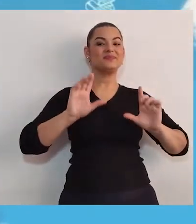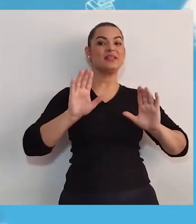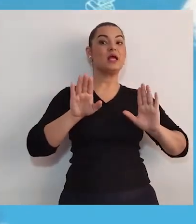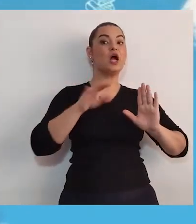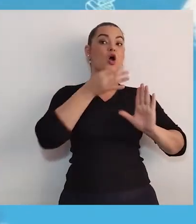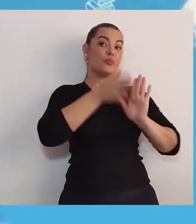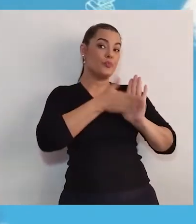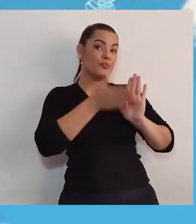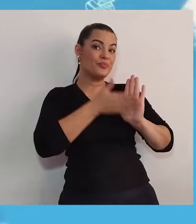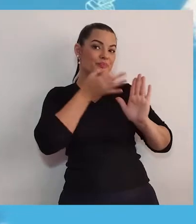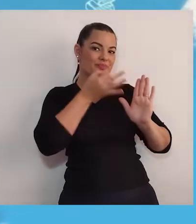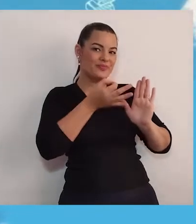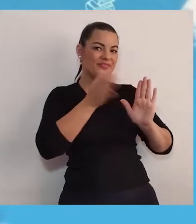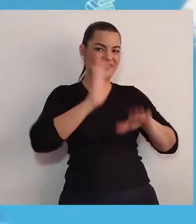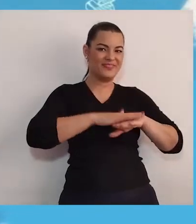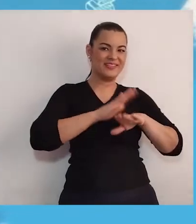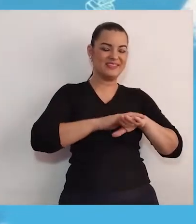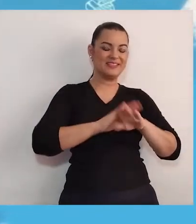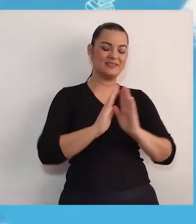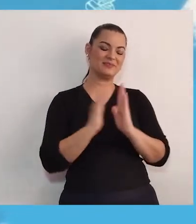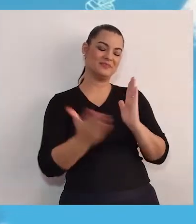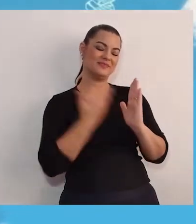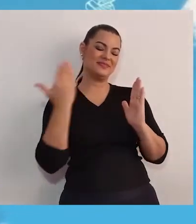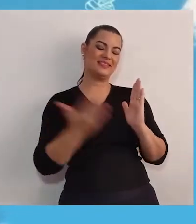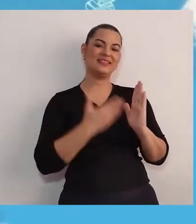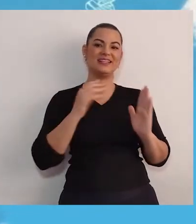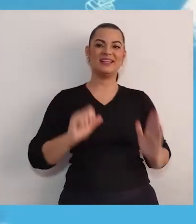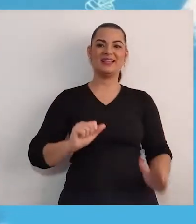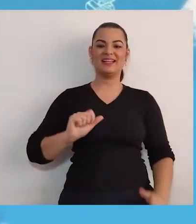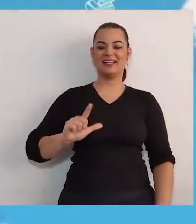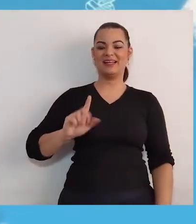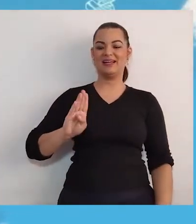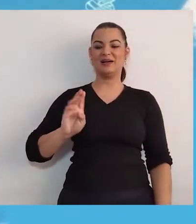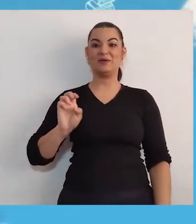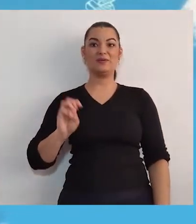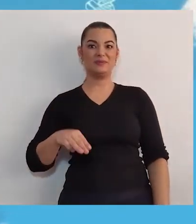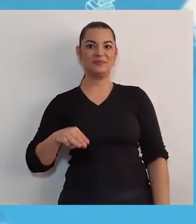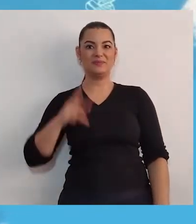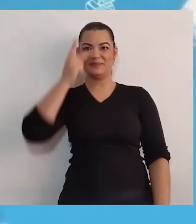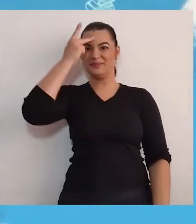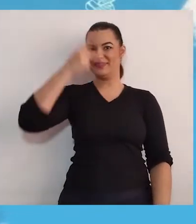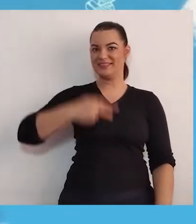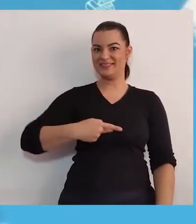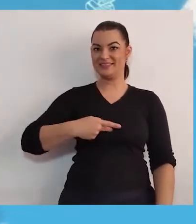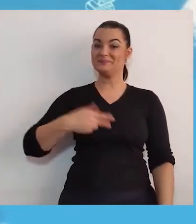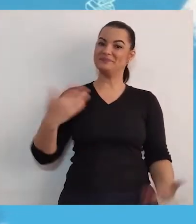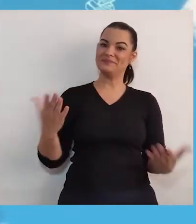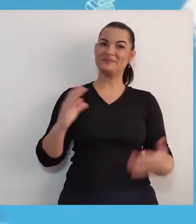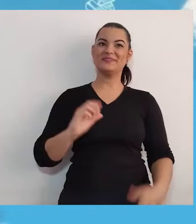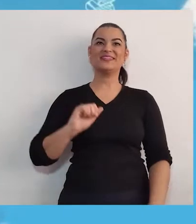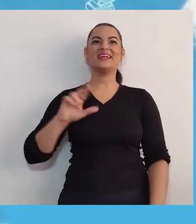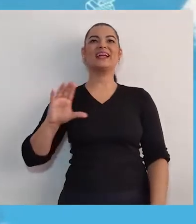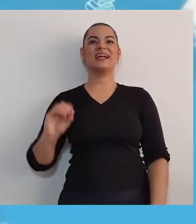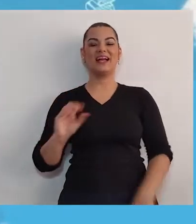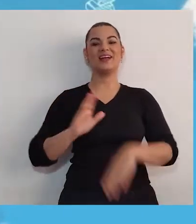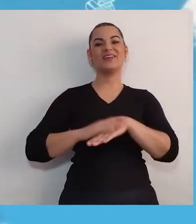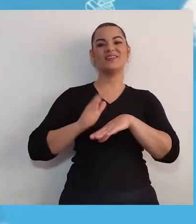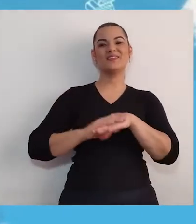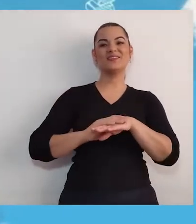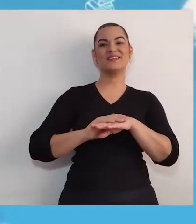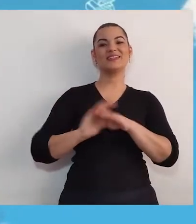da construção de um álbum pessoal? Pois bem, o Caio Vitor construiu o álbum